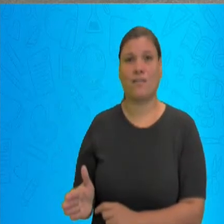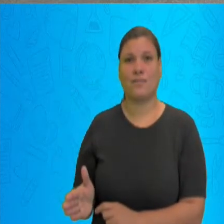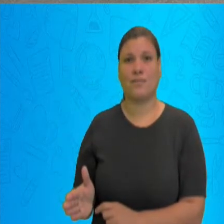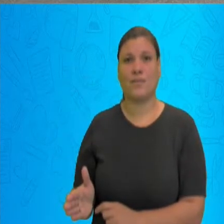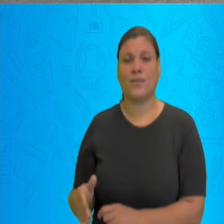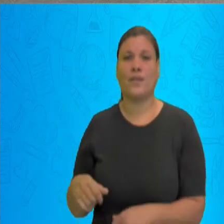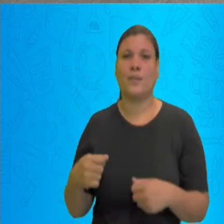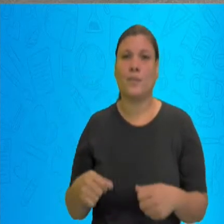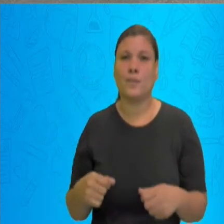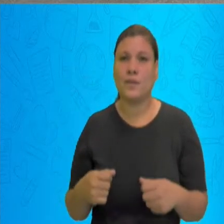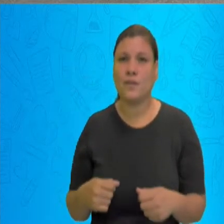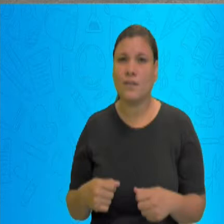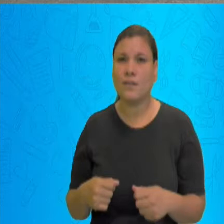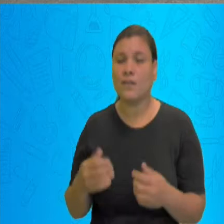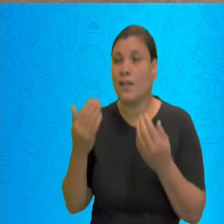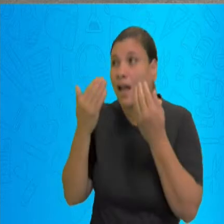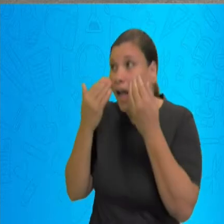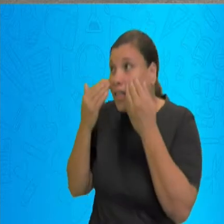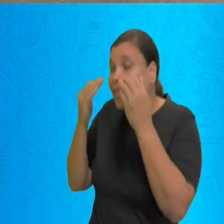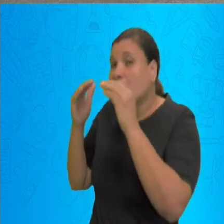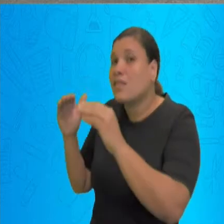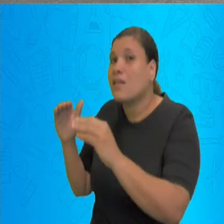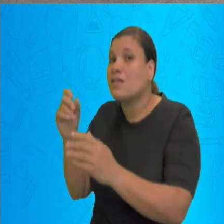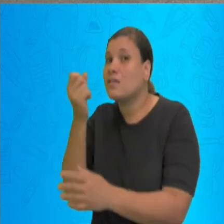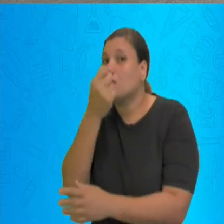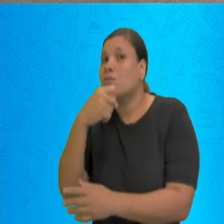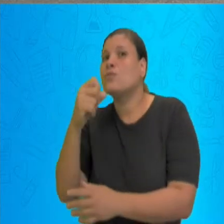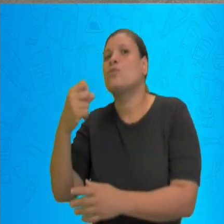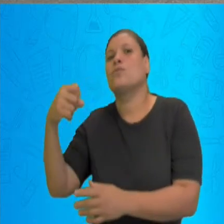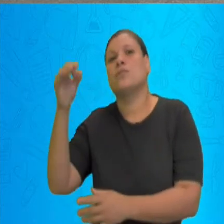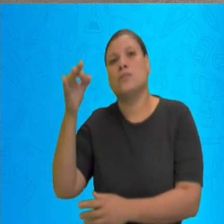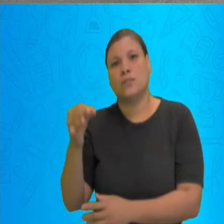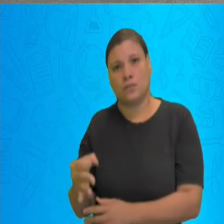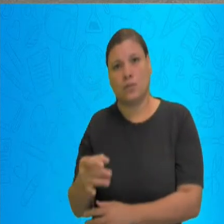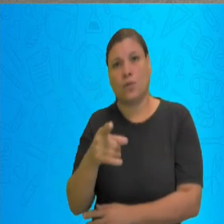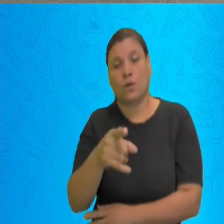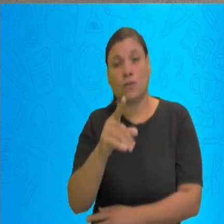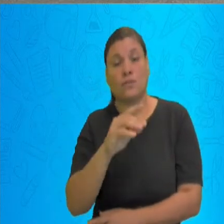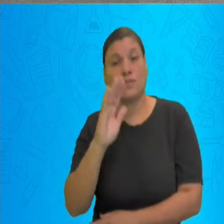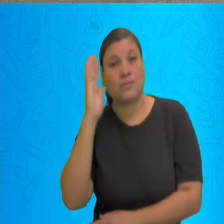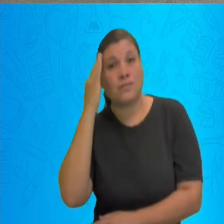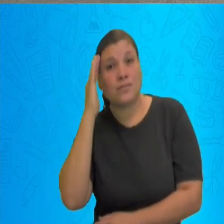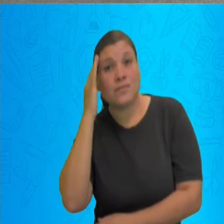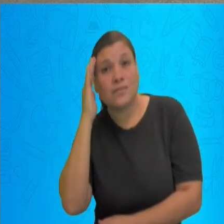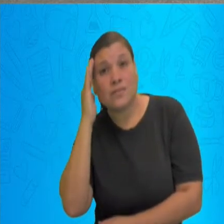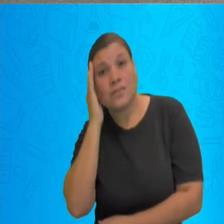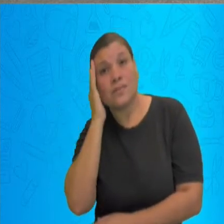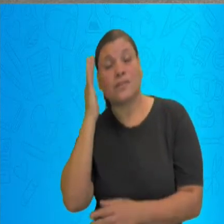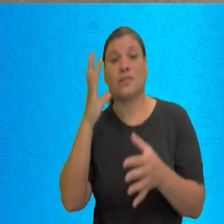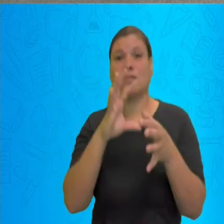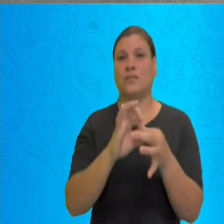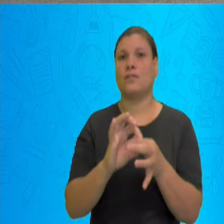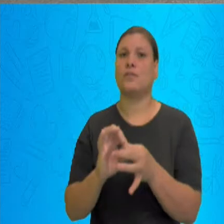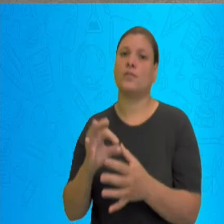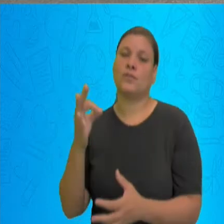de uma locução verbal, ou seja, apresentou 2 verbos